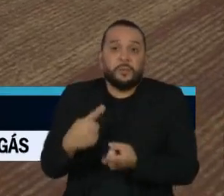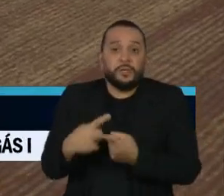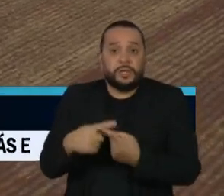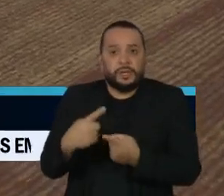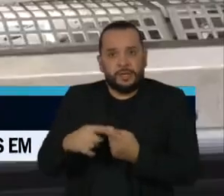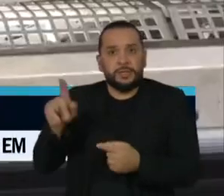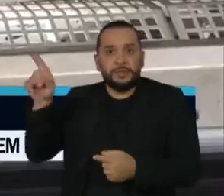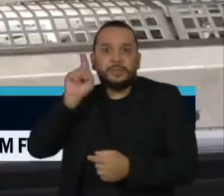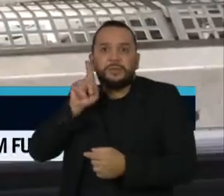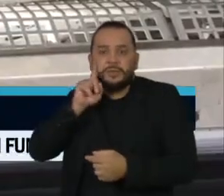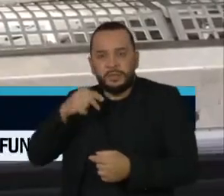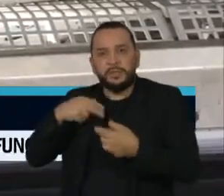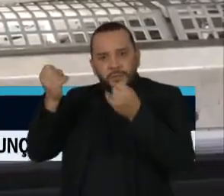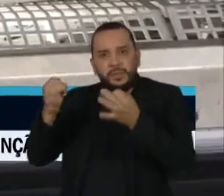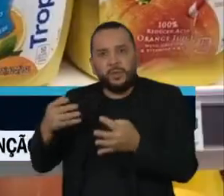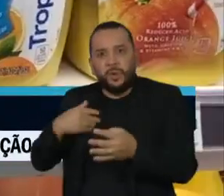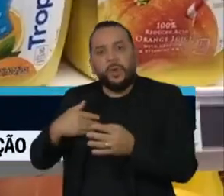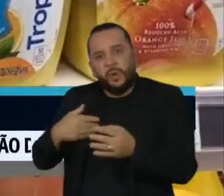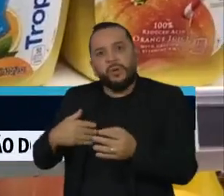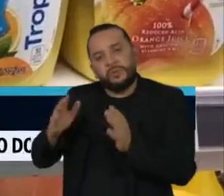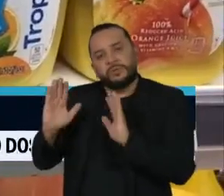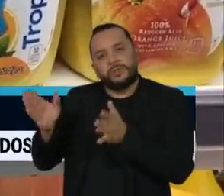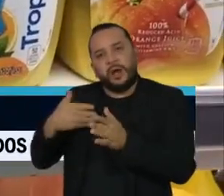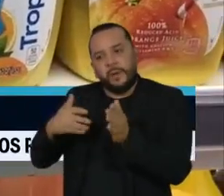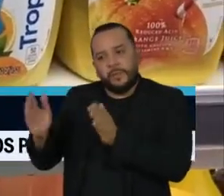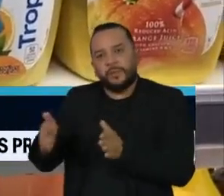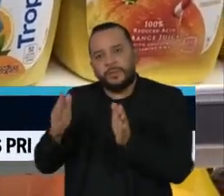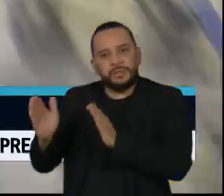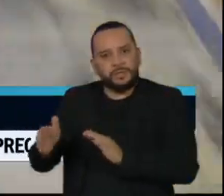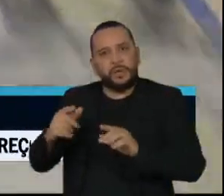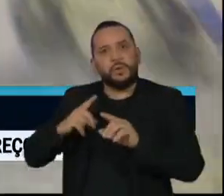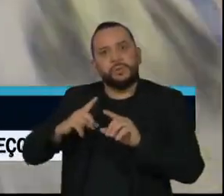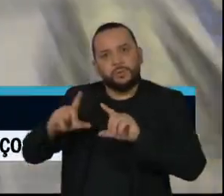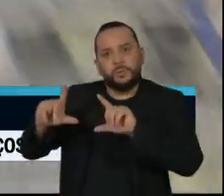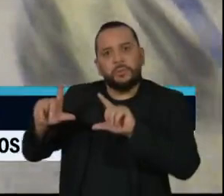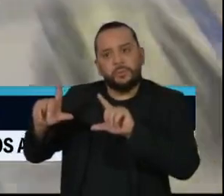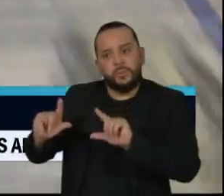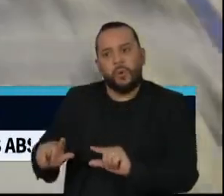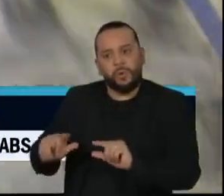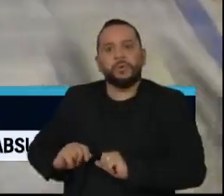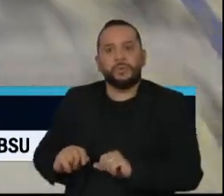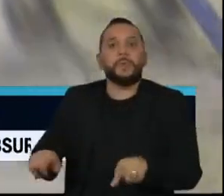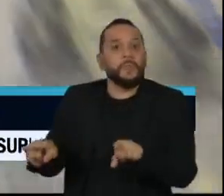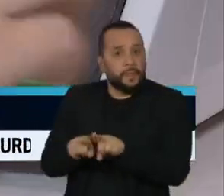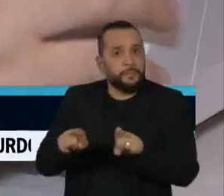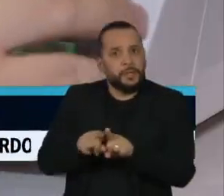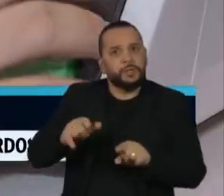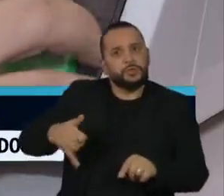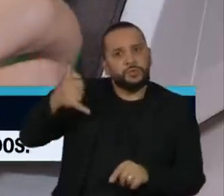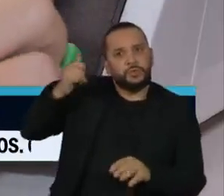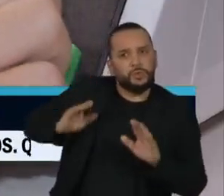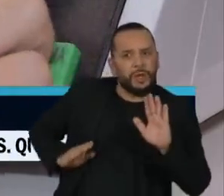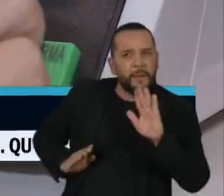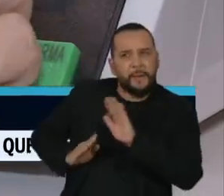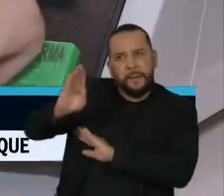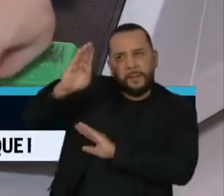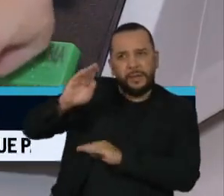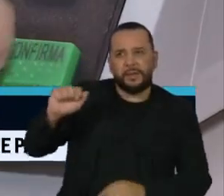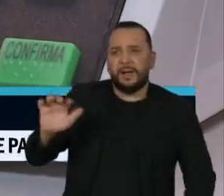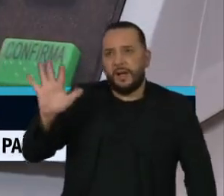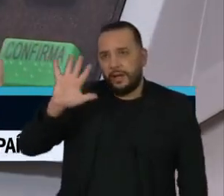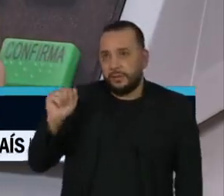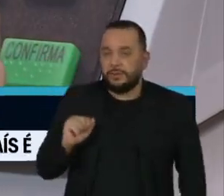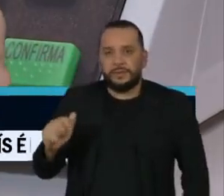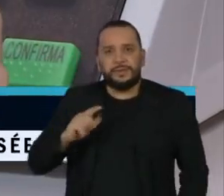pelos Estados Unidos com tudo isso o dragão da inflação Global ganha fôlego assim como elevação dos juros com fortes